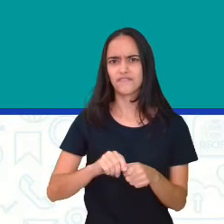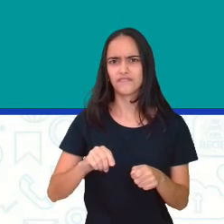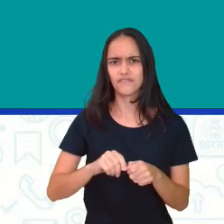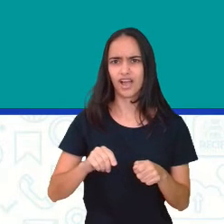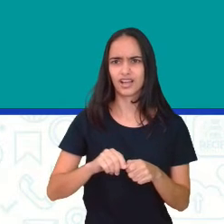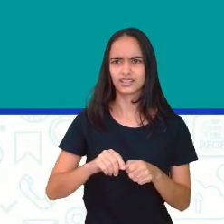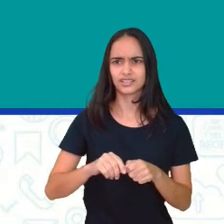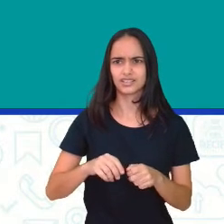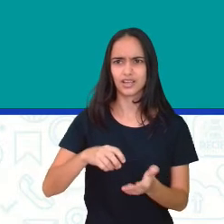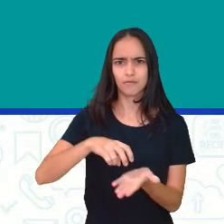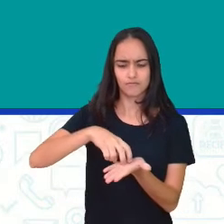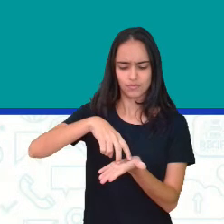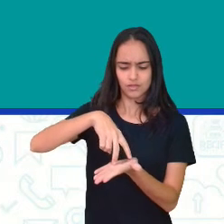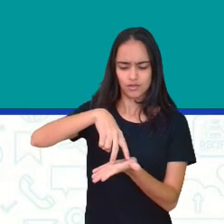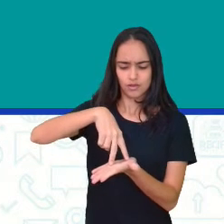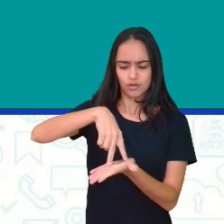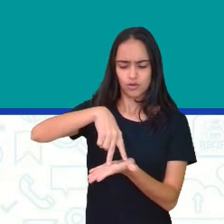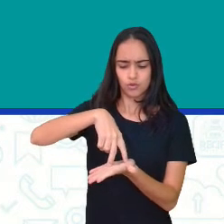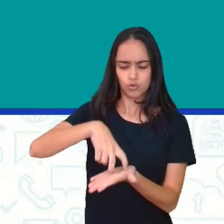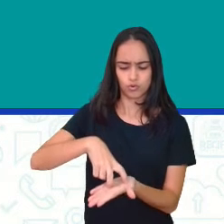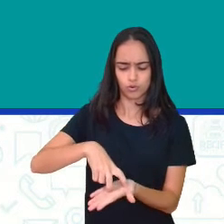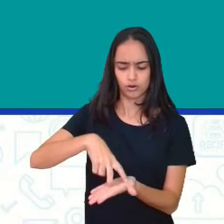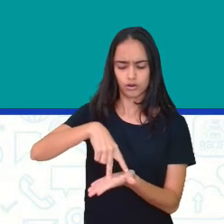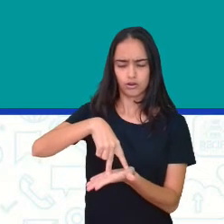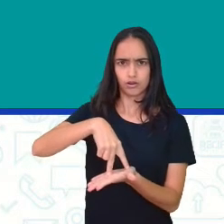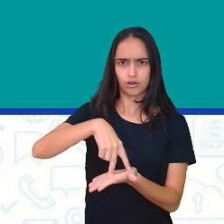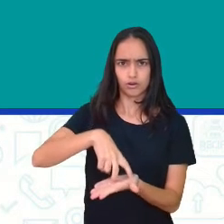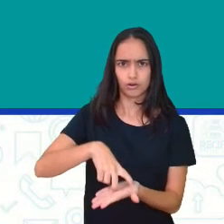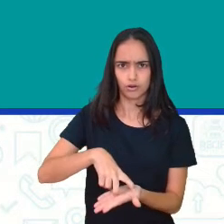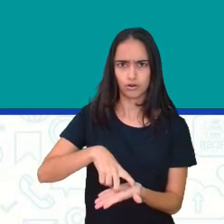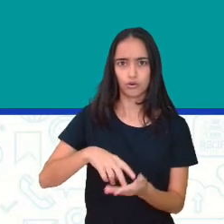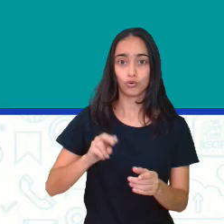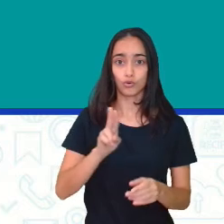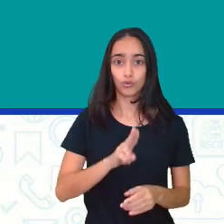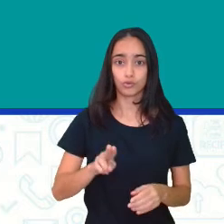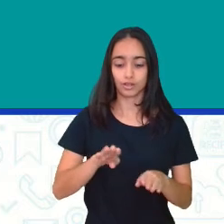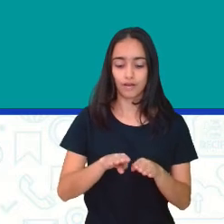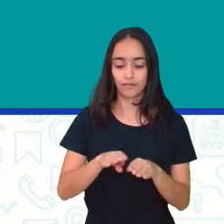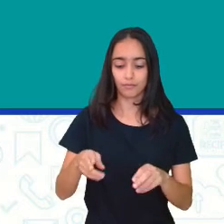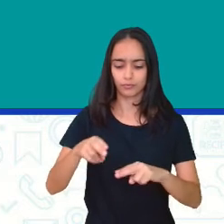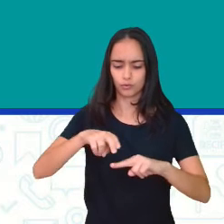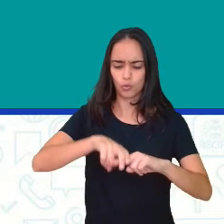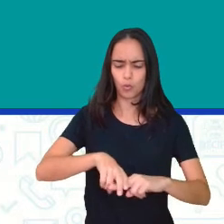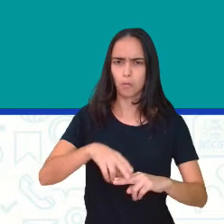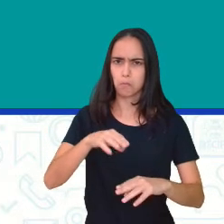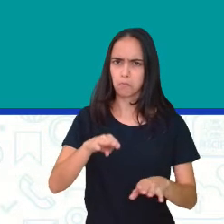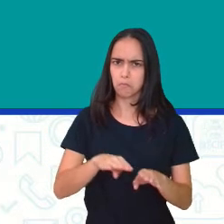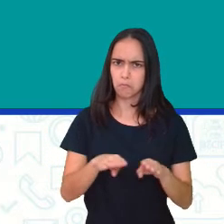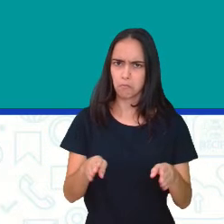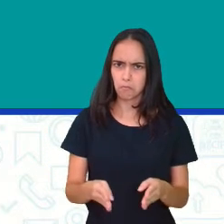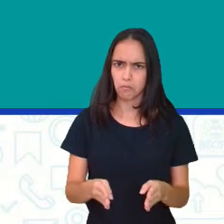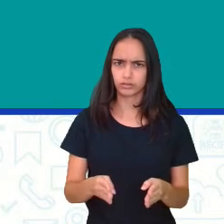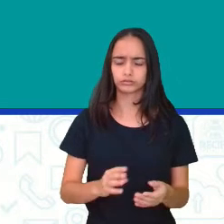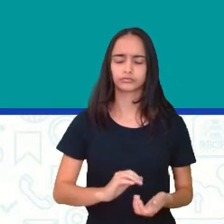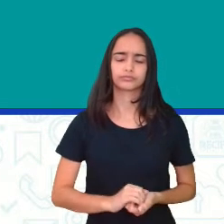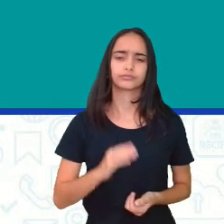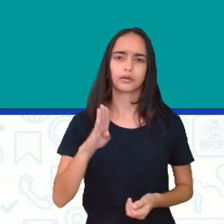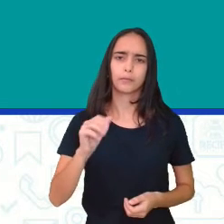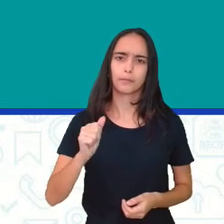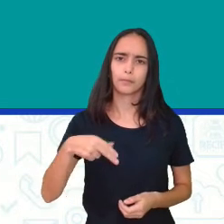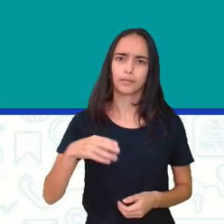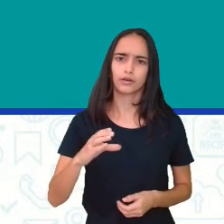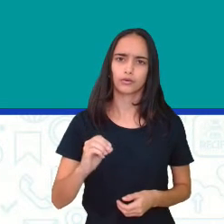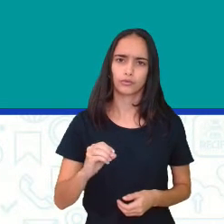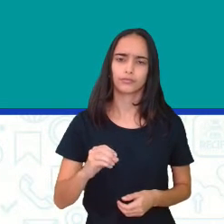banco. Então ele botava um banco lá como referência para ele poder fazer o agachamento. Porque de repente, né, começou a treinar, tá